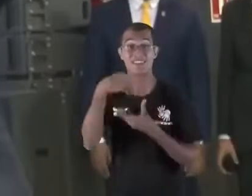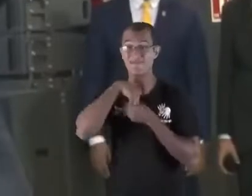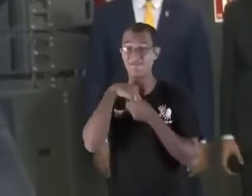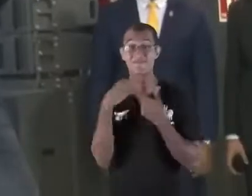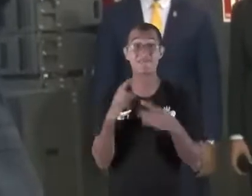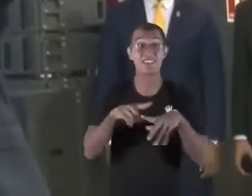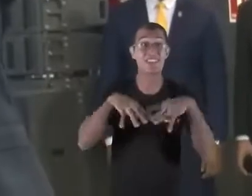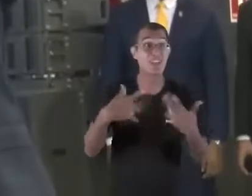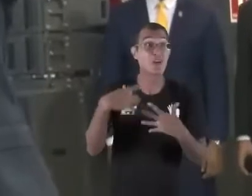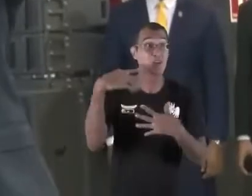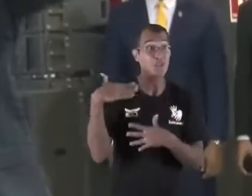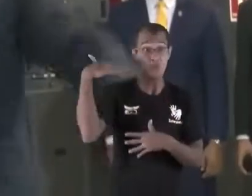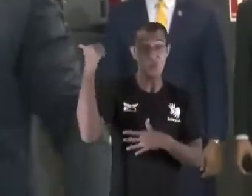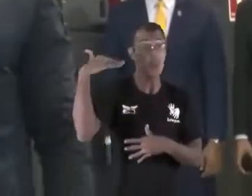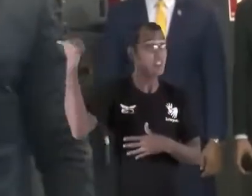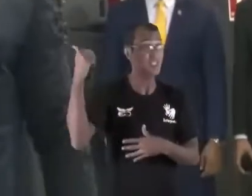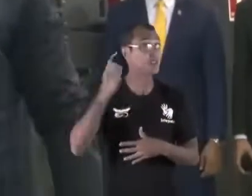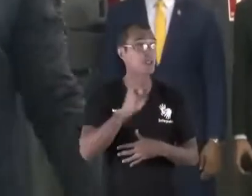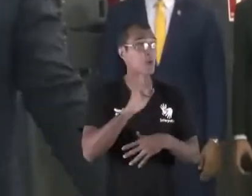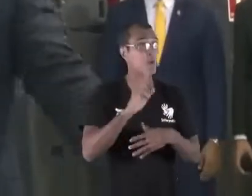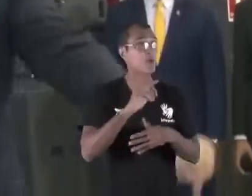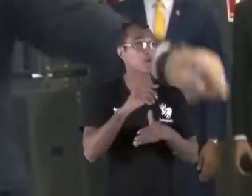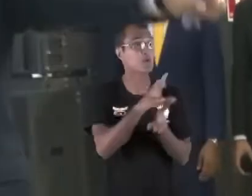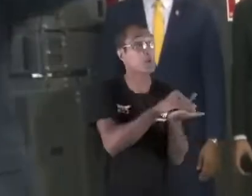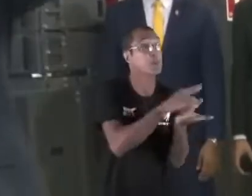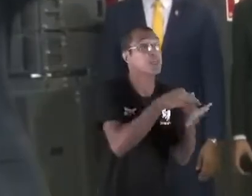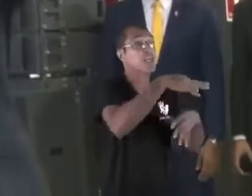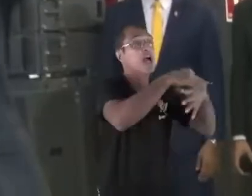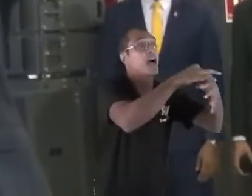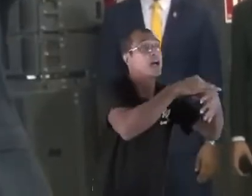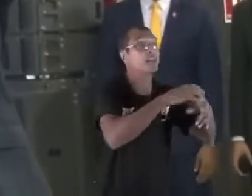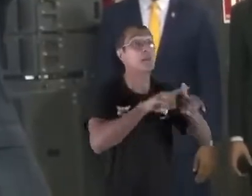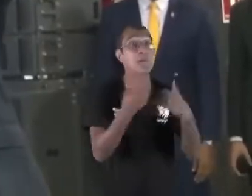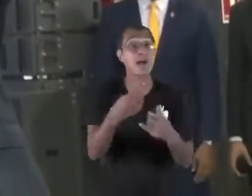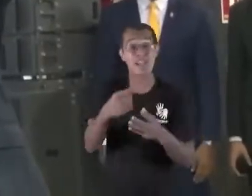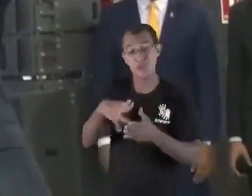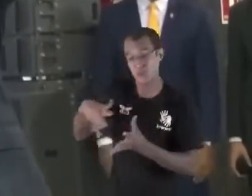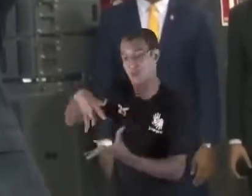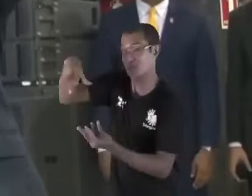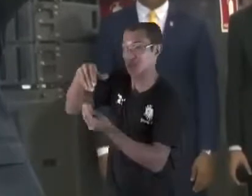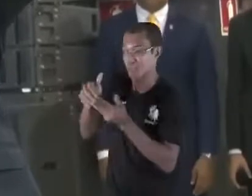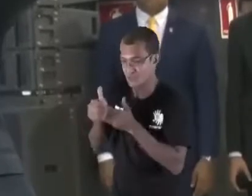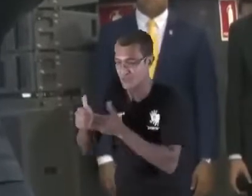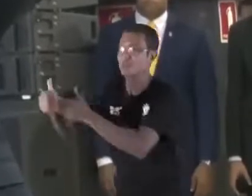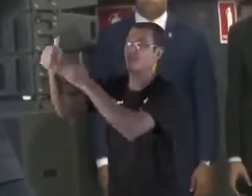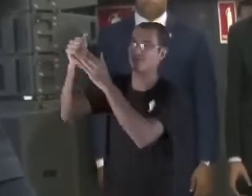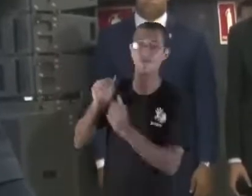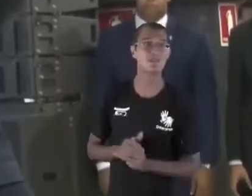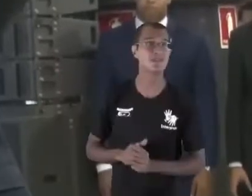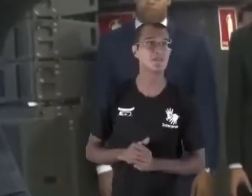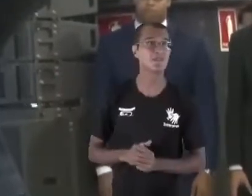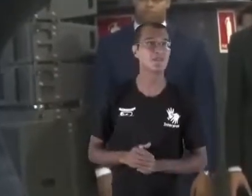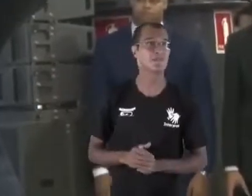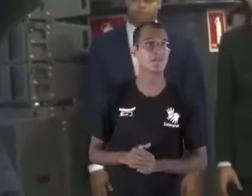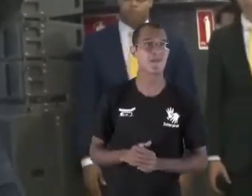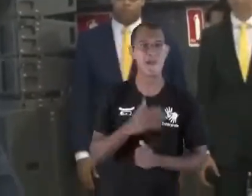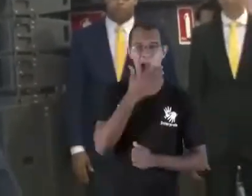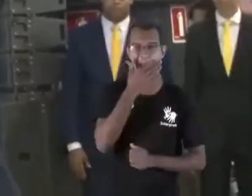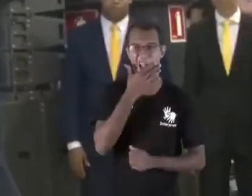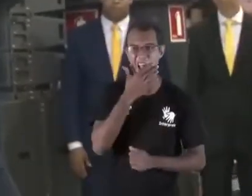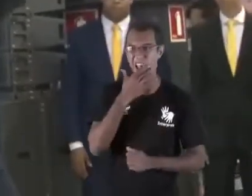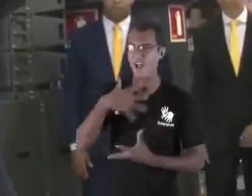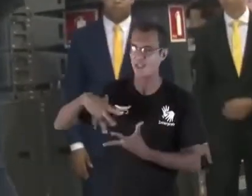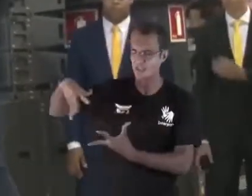Vocacionados não andam segundo a carne, vocacionados andam segundo o Espírito. Leva Espírito,